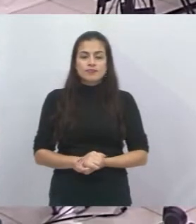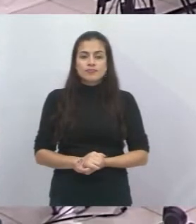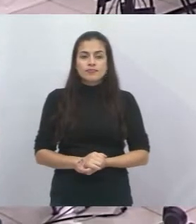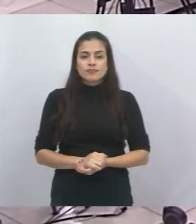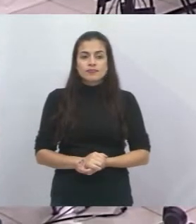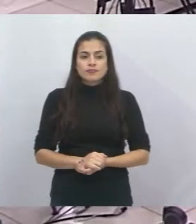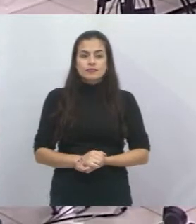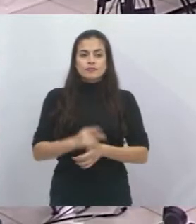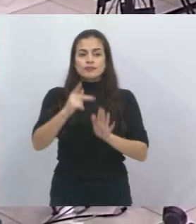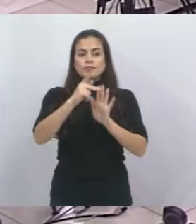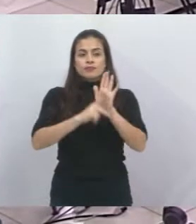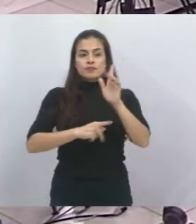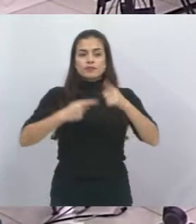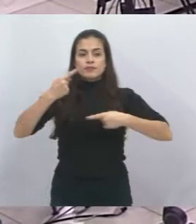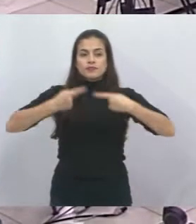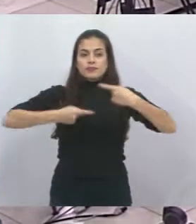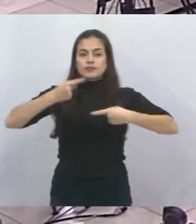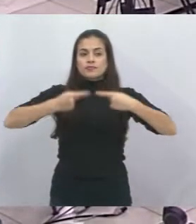O projeto continua em discussão.